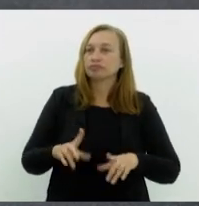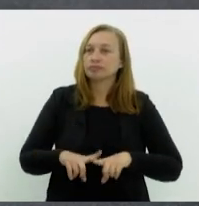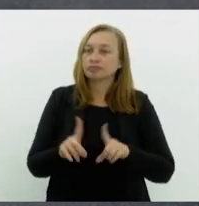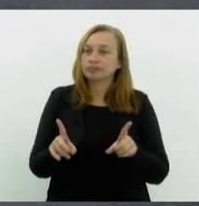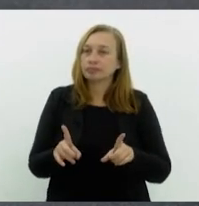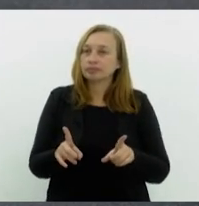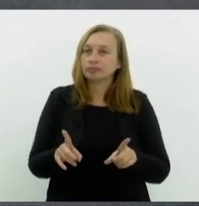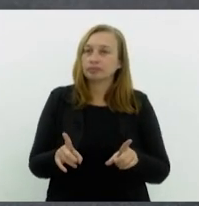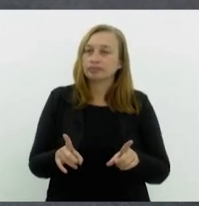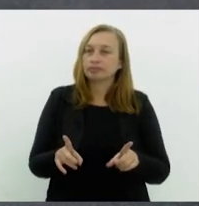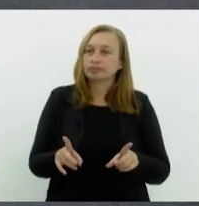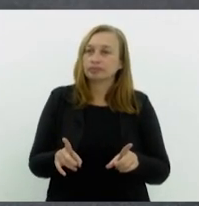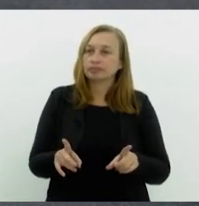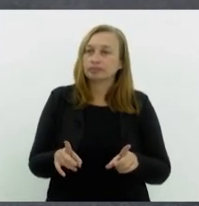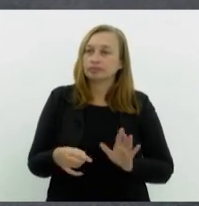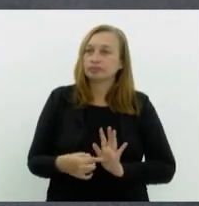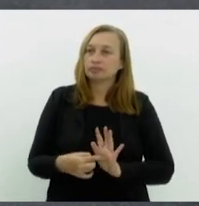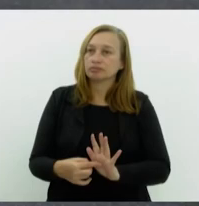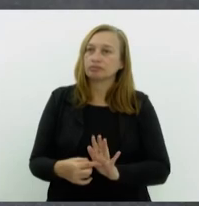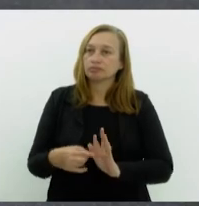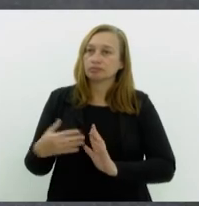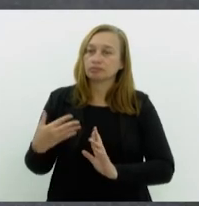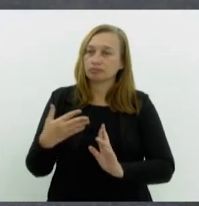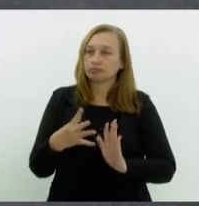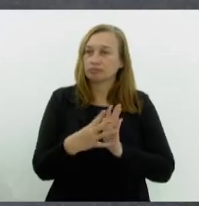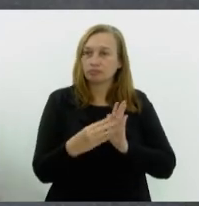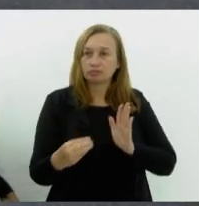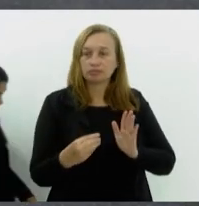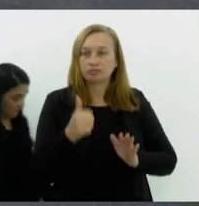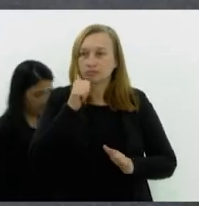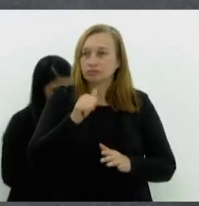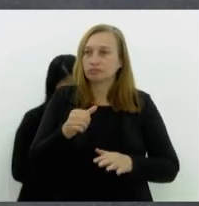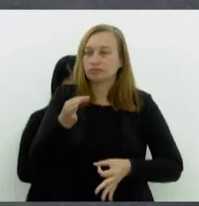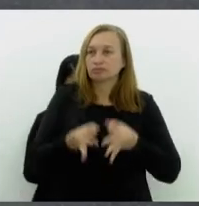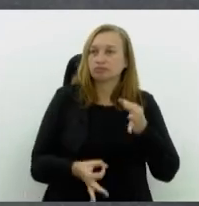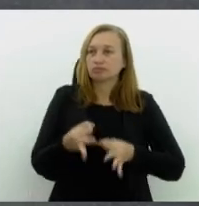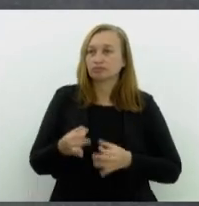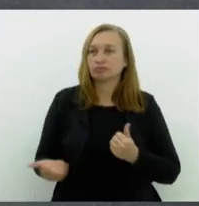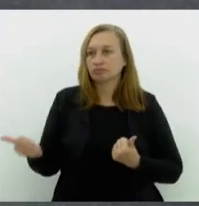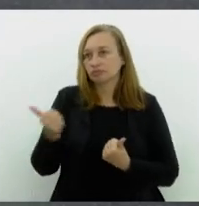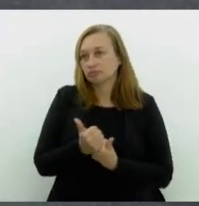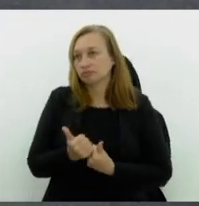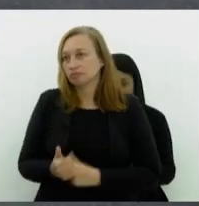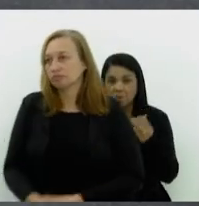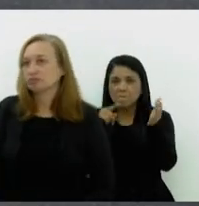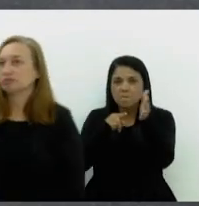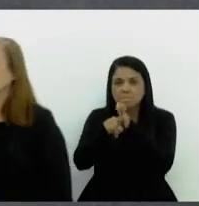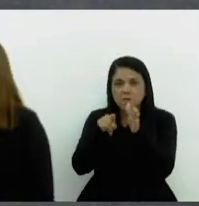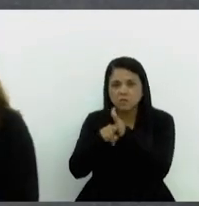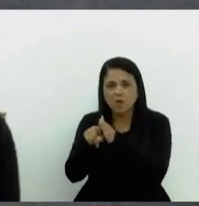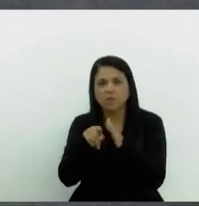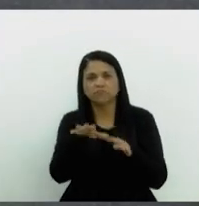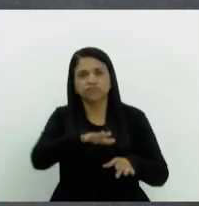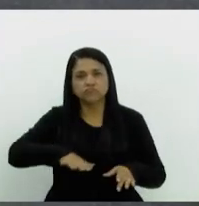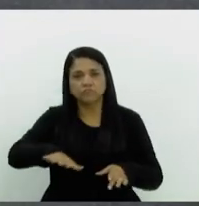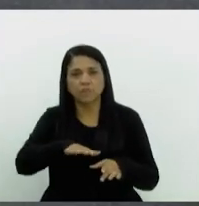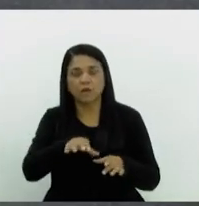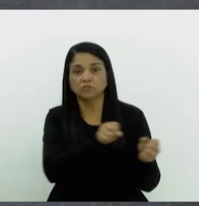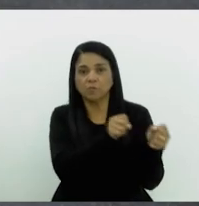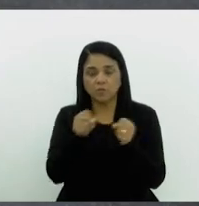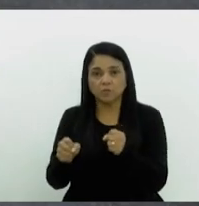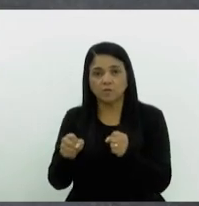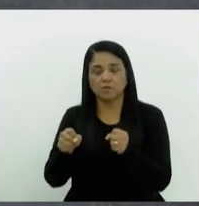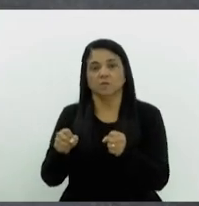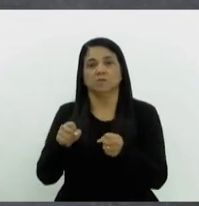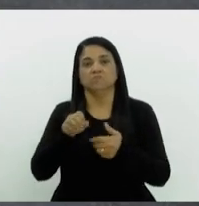outras mulheres juristas também a questionar os espaços de poder do sistema